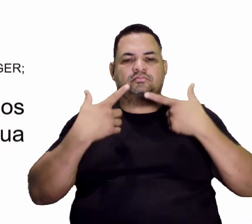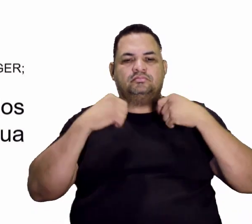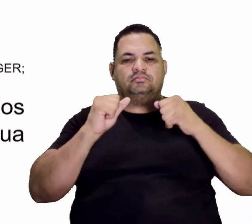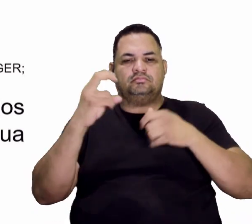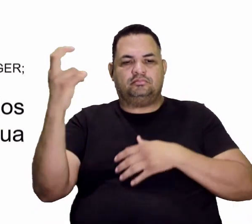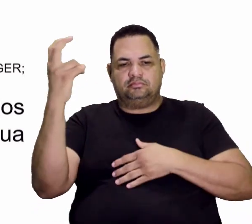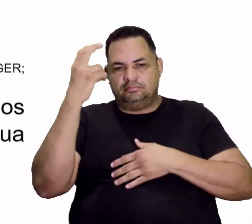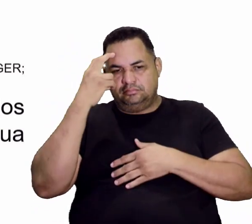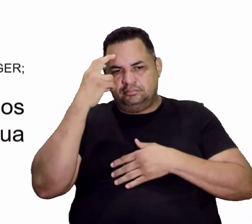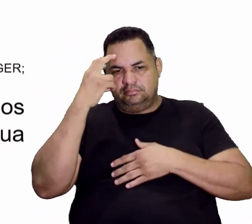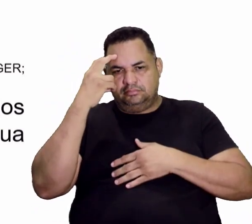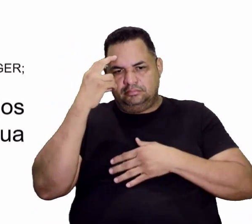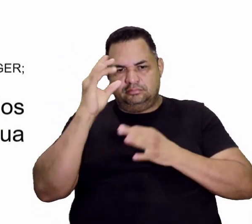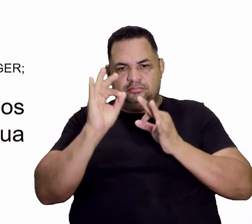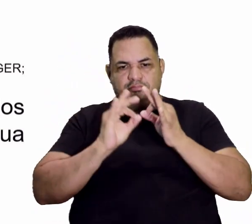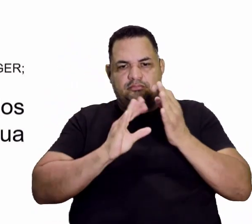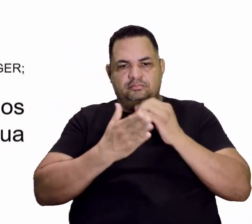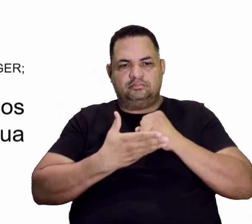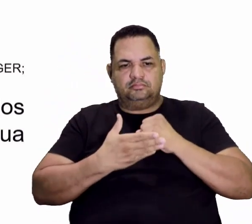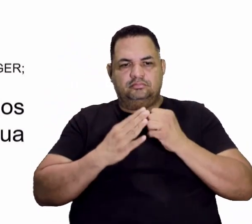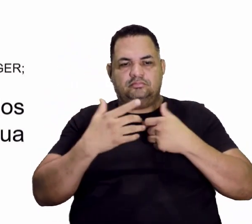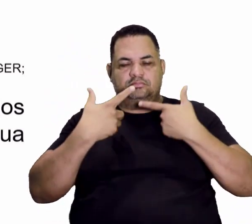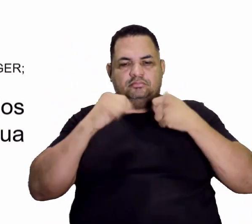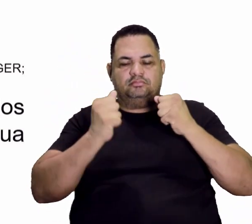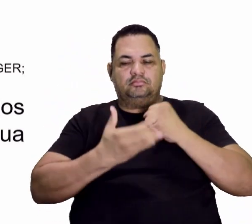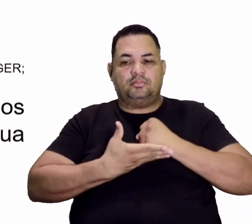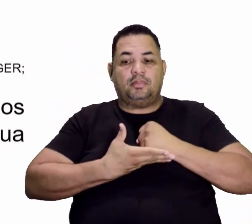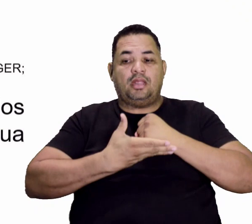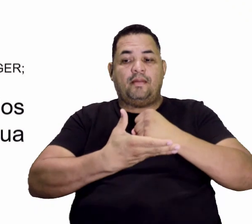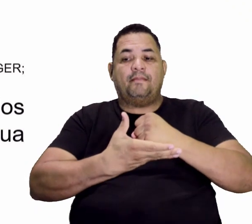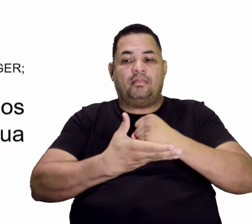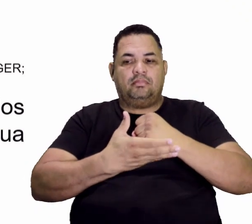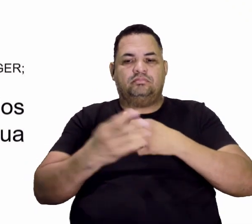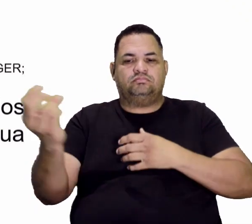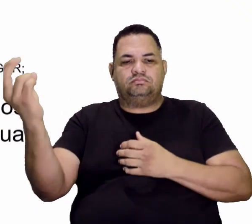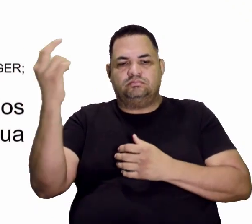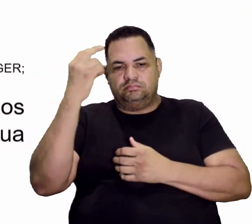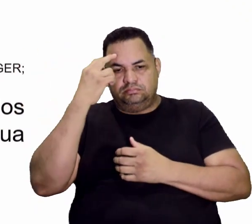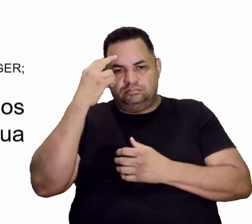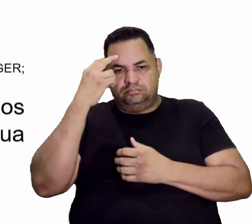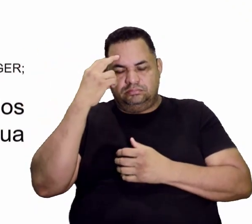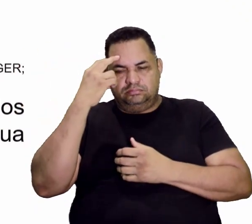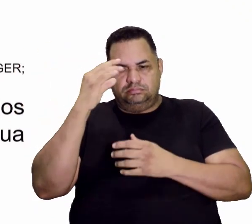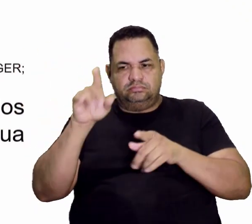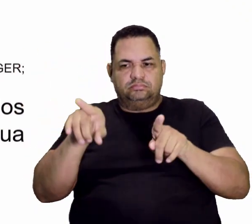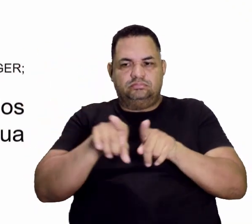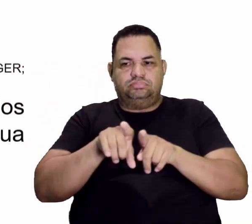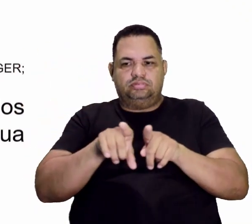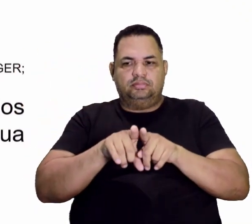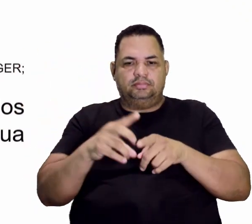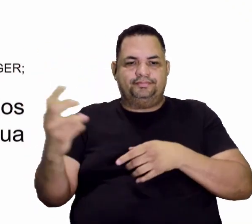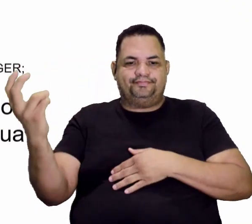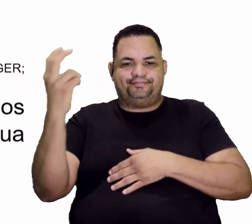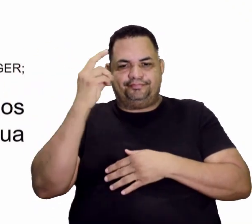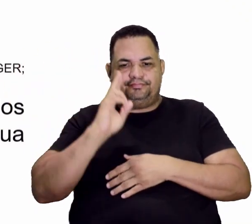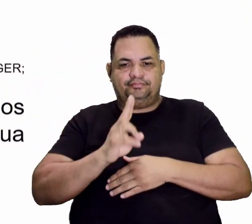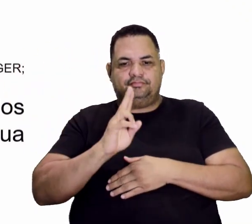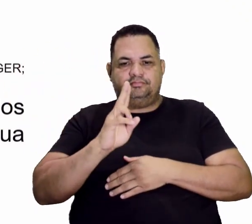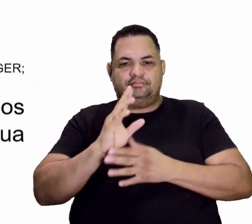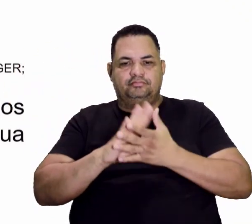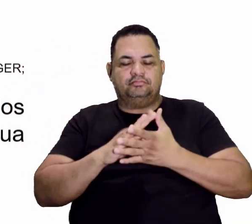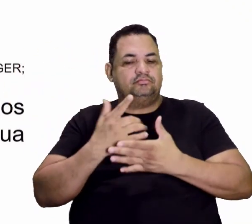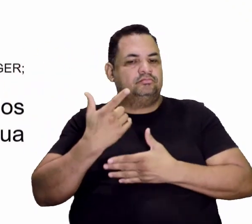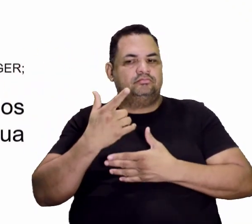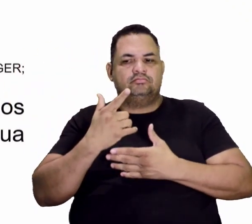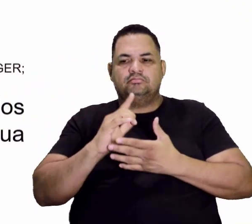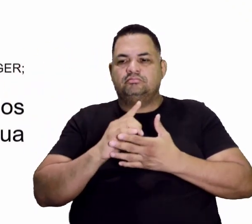Linguagem e cultura. A linguagem é o solo da cultura, segundo Heidegger. A cultura é sempre